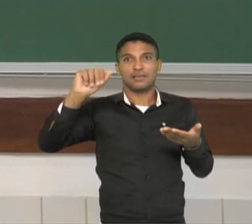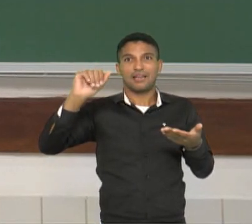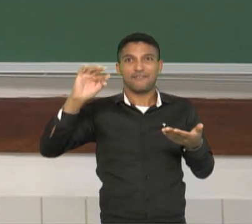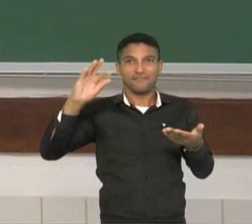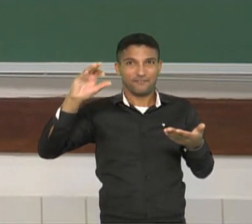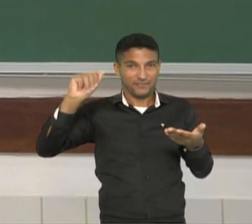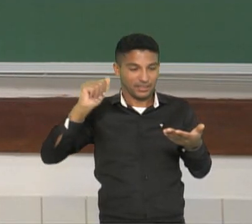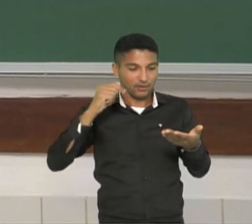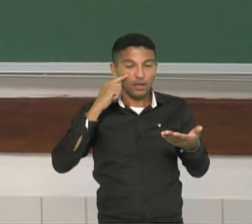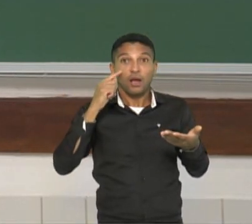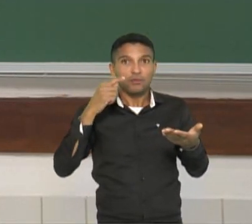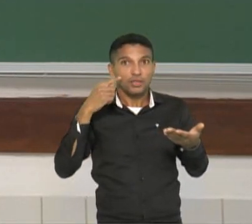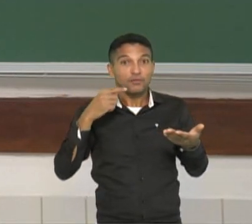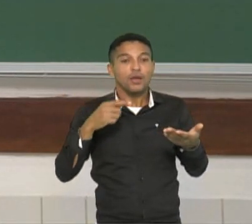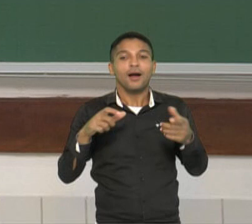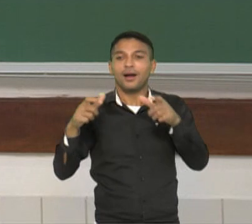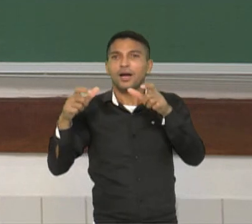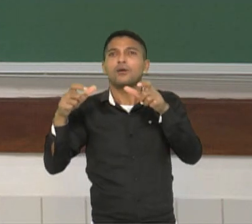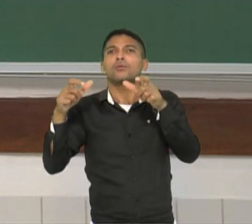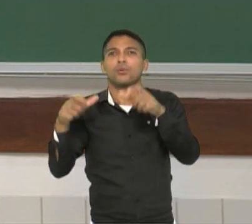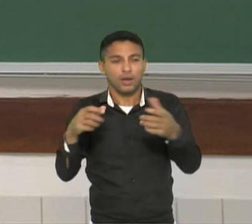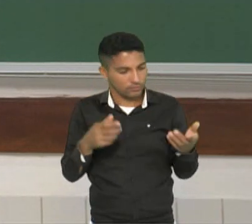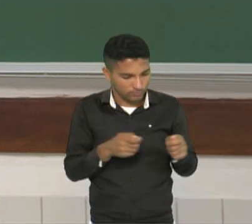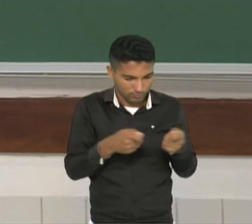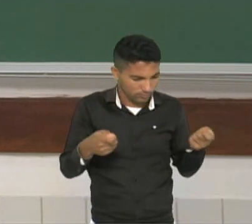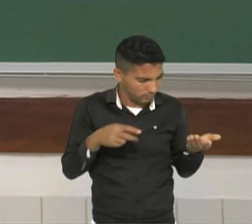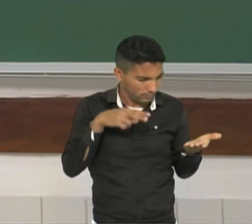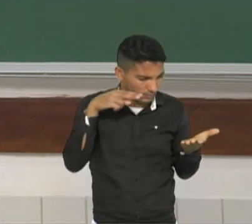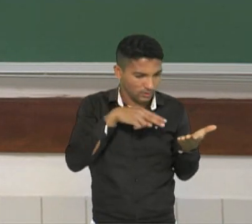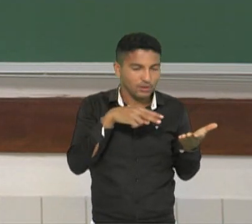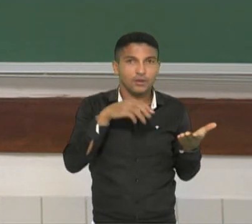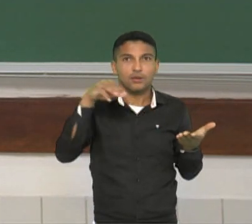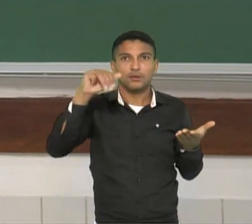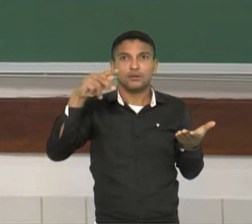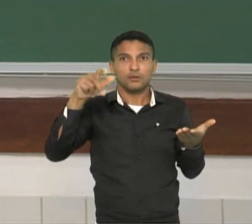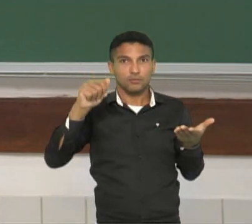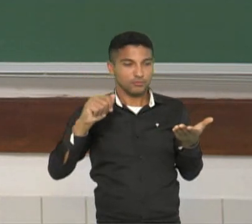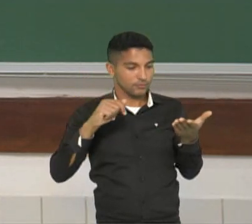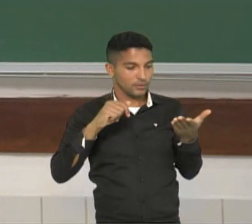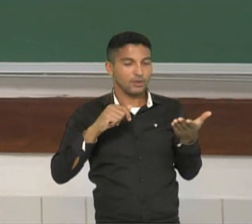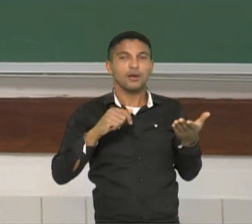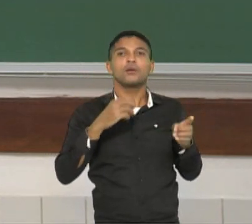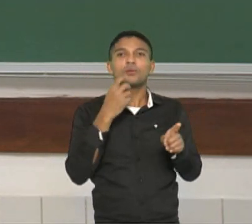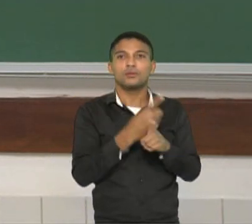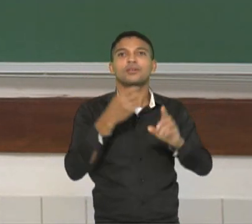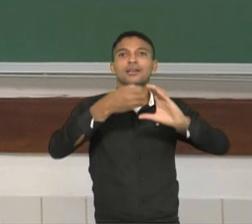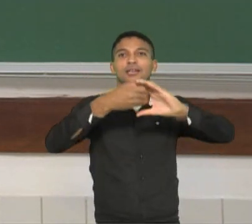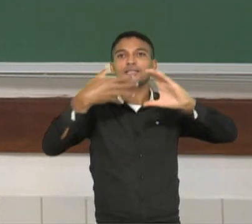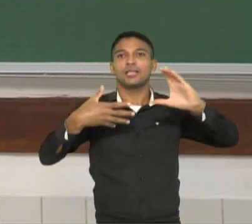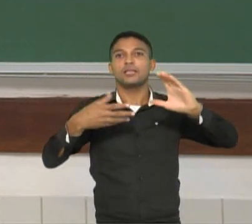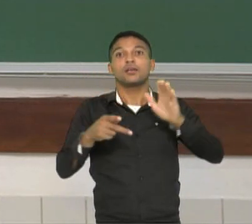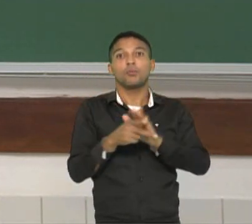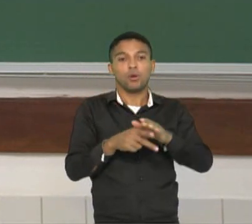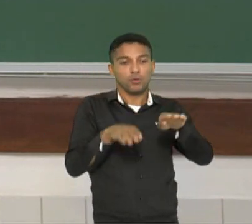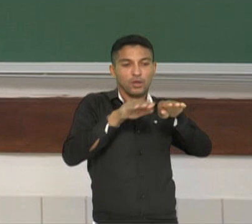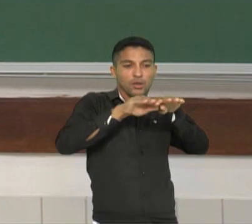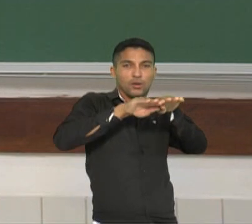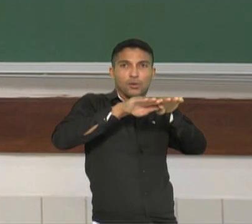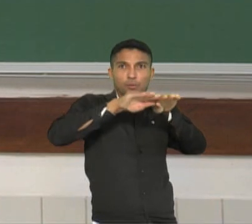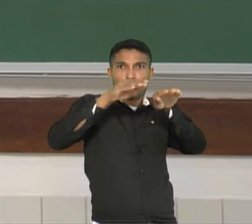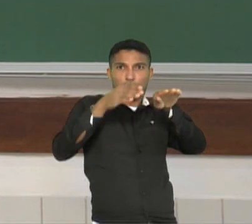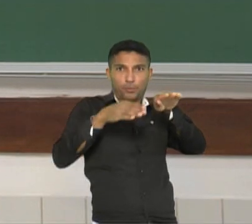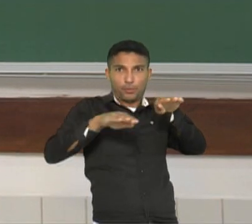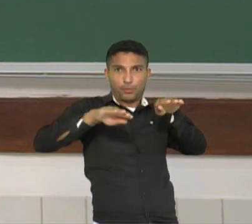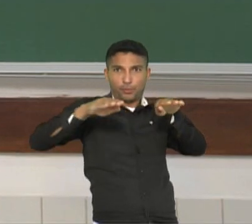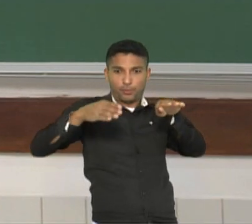localidade. Então nós também, quando olhamos para esse mesmo mapa, é possível a gente identificar características do relevo de todo o país apenas